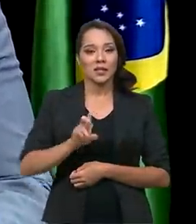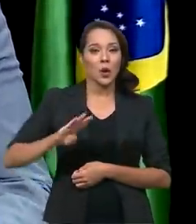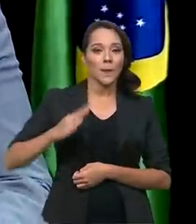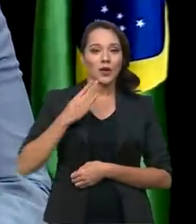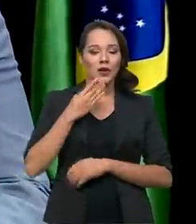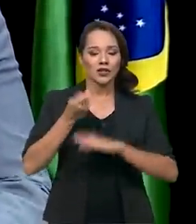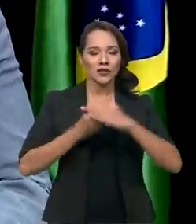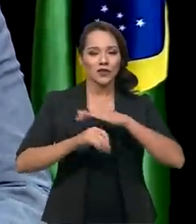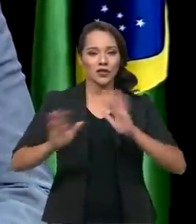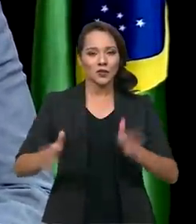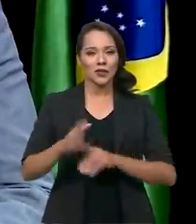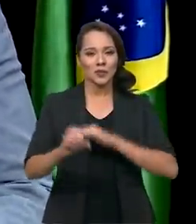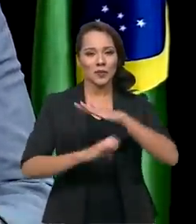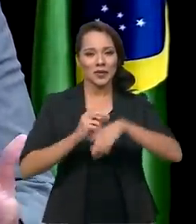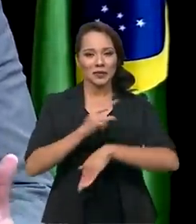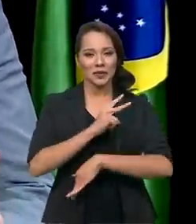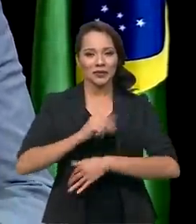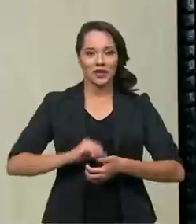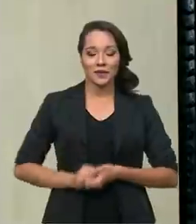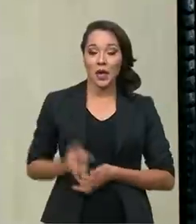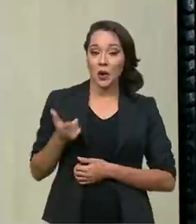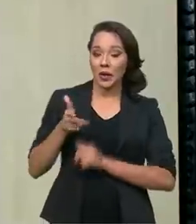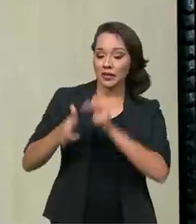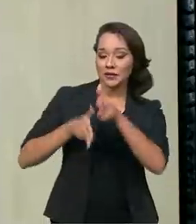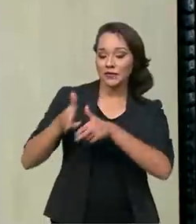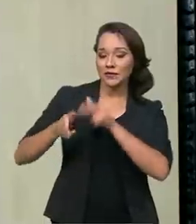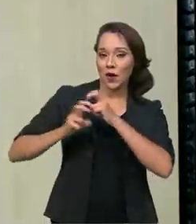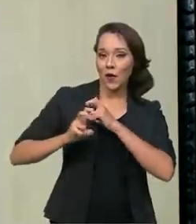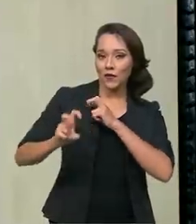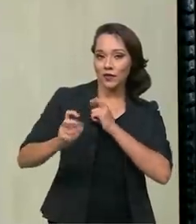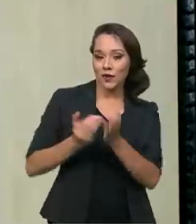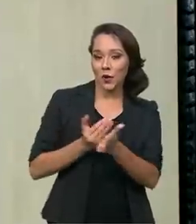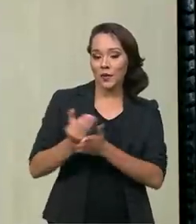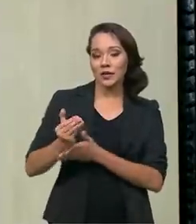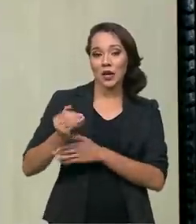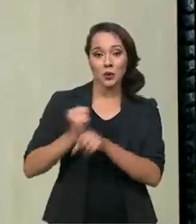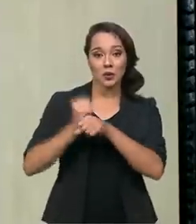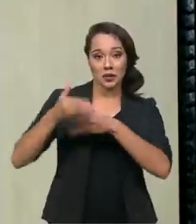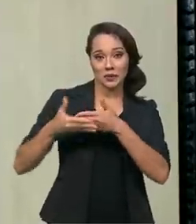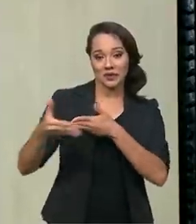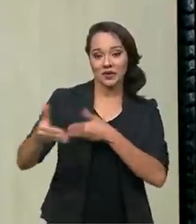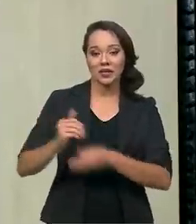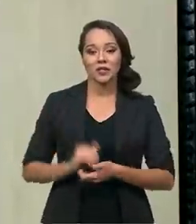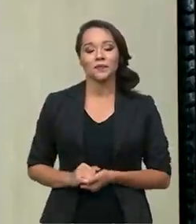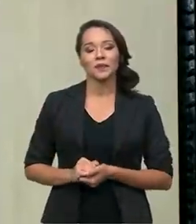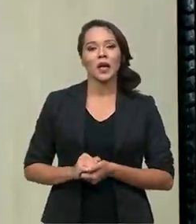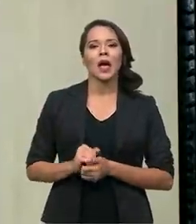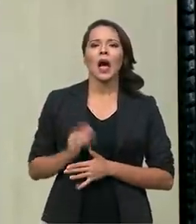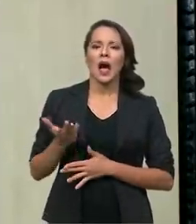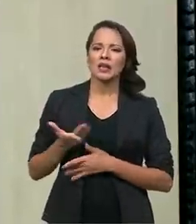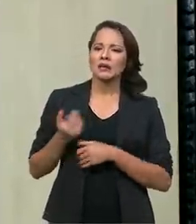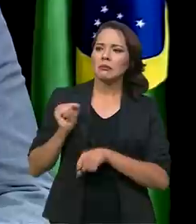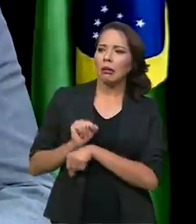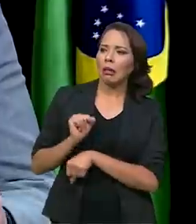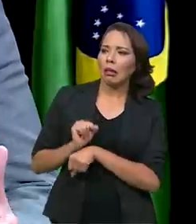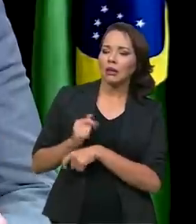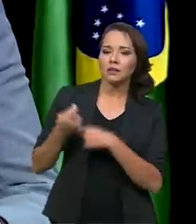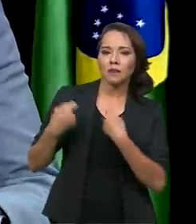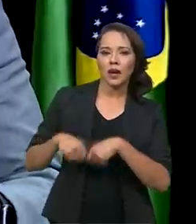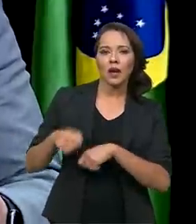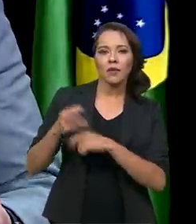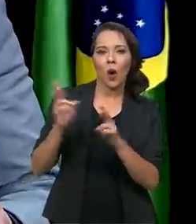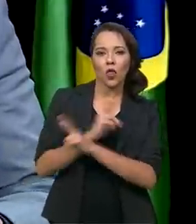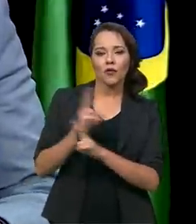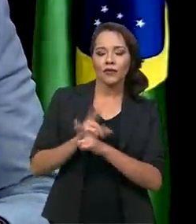de investimento privado. Com essas ferrovias que vão entrar em operação nos próximos anos, a dependência do modo rodoviário